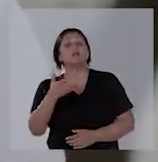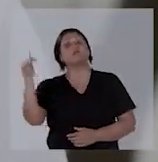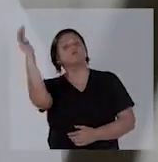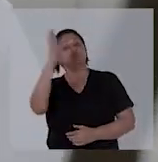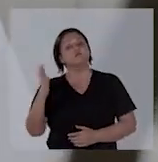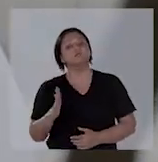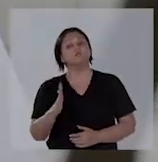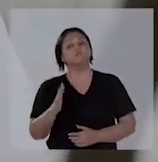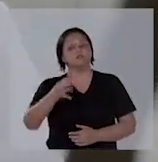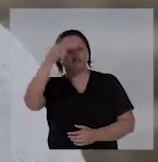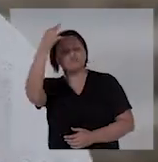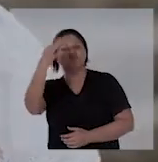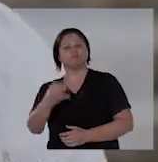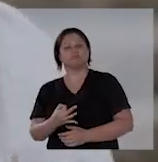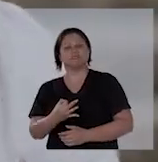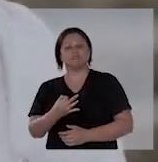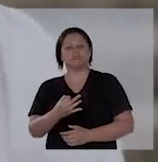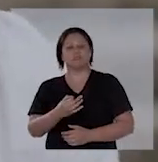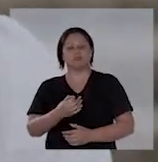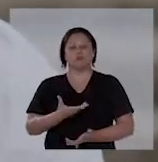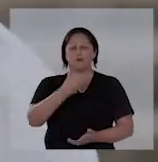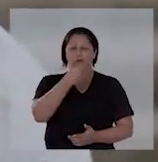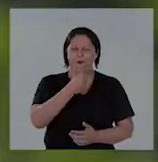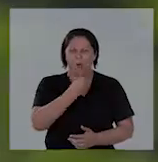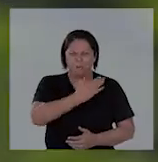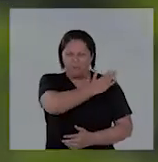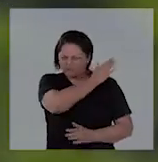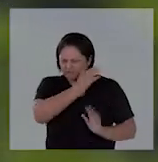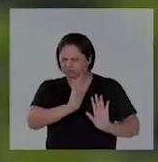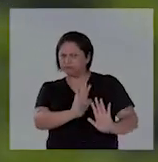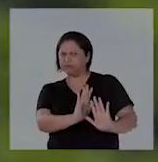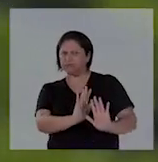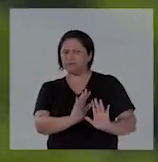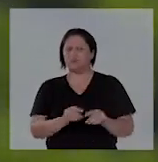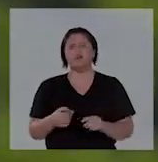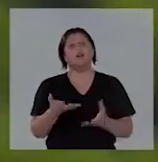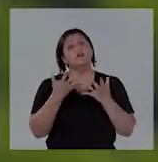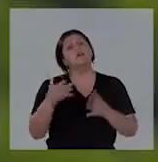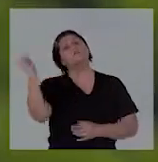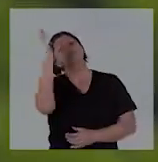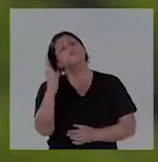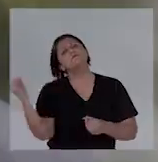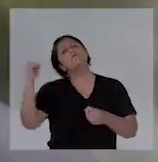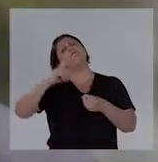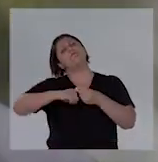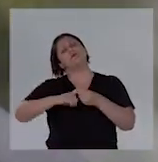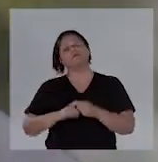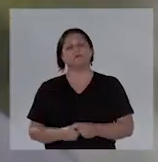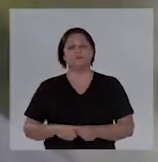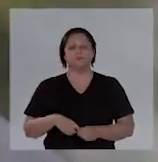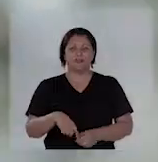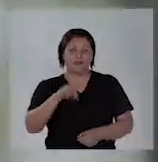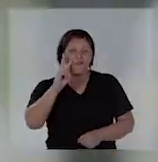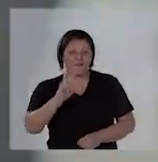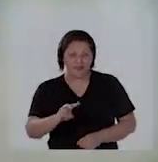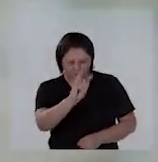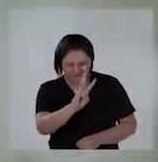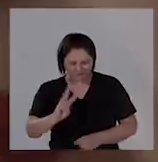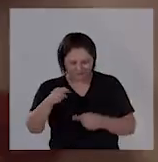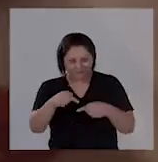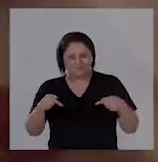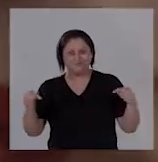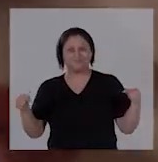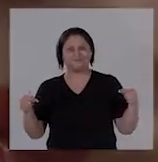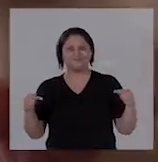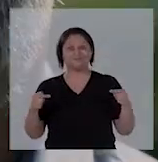privilégio somente para mclaren eu quero um brasil sem machismo onde os jovens não têm os seus sonhos rodaram que era o meu brasil de volta acesse o